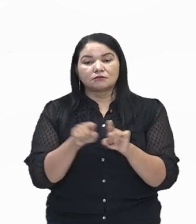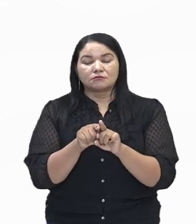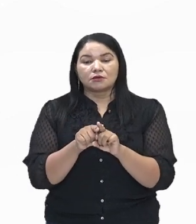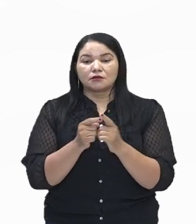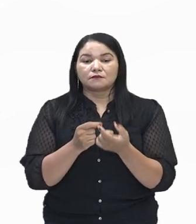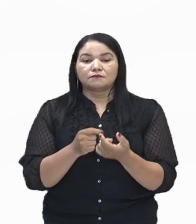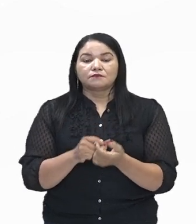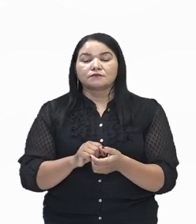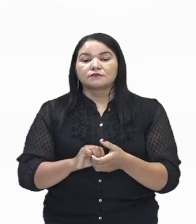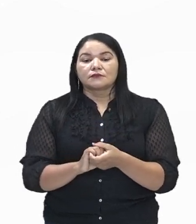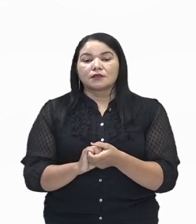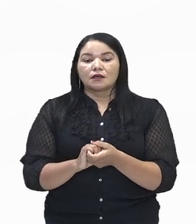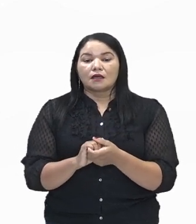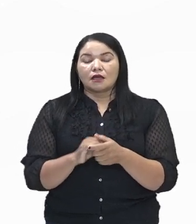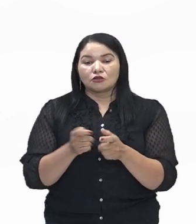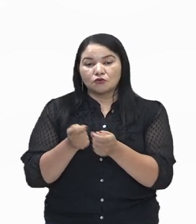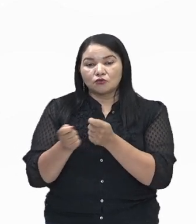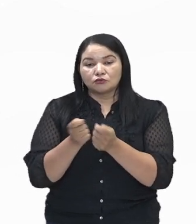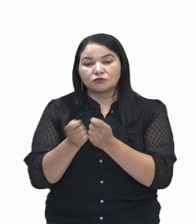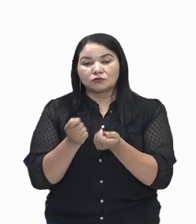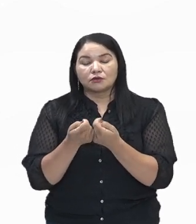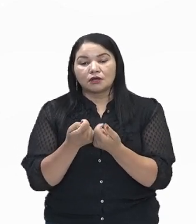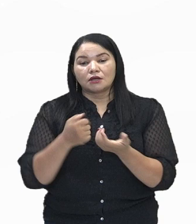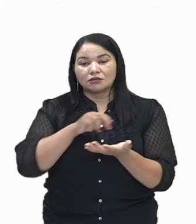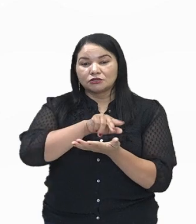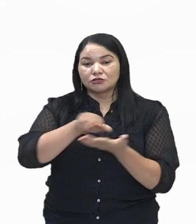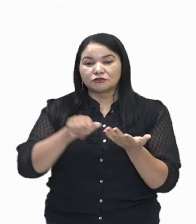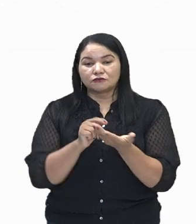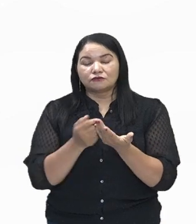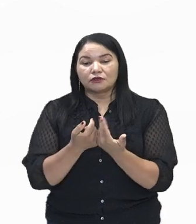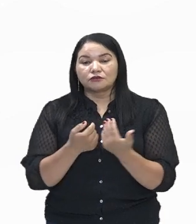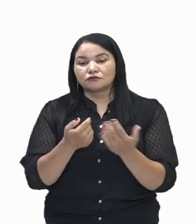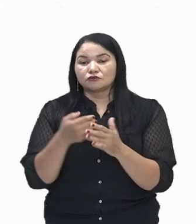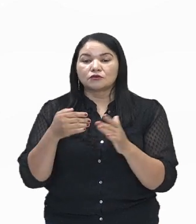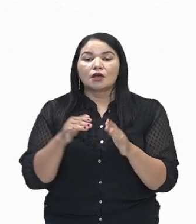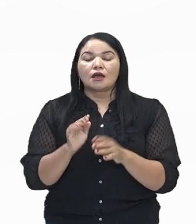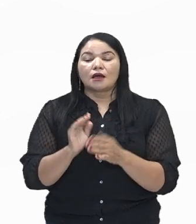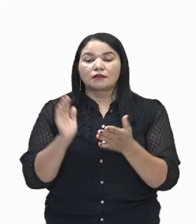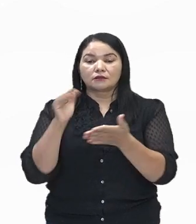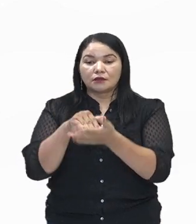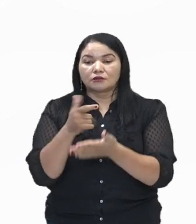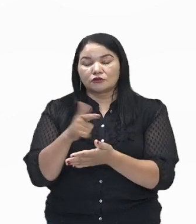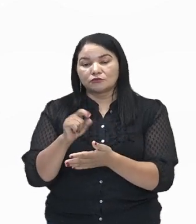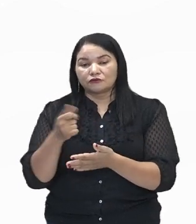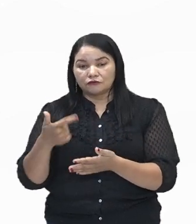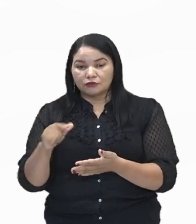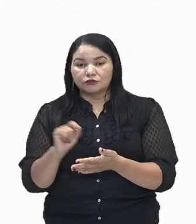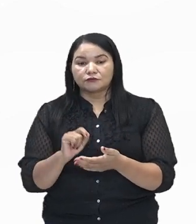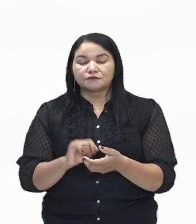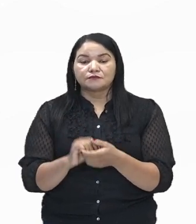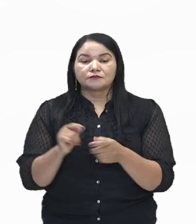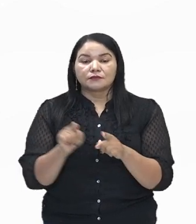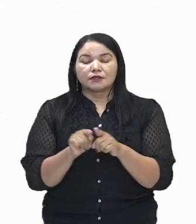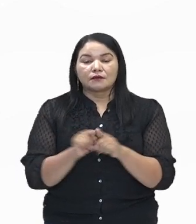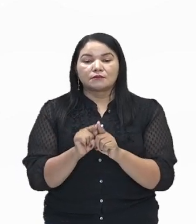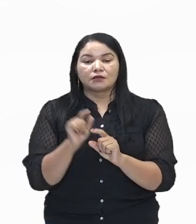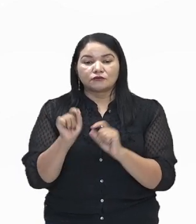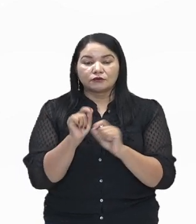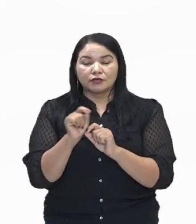as espécies invasoras até 2020 e integrar biodiversidade ao